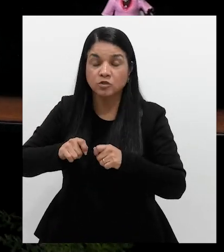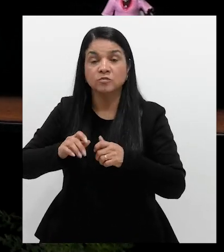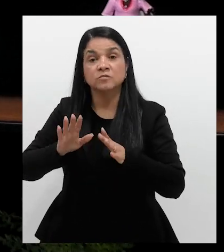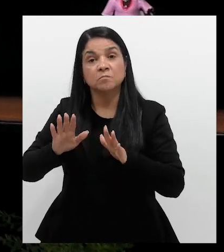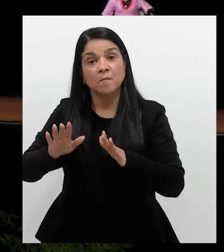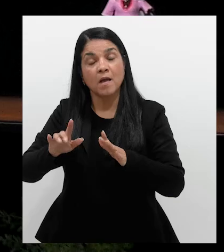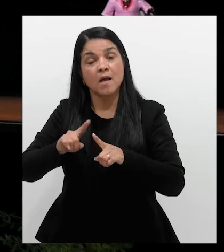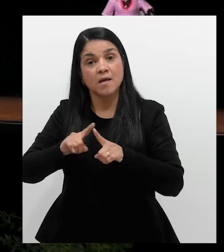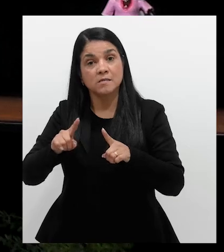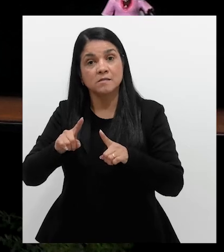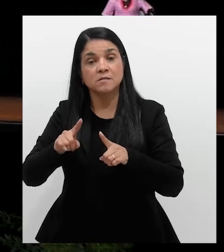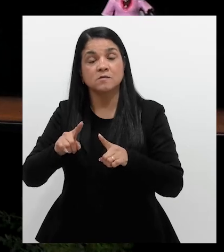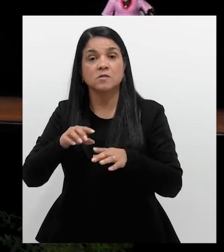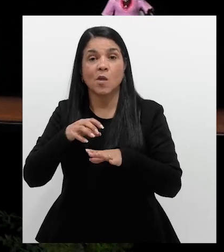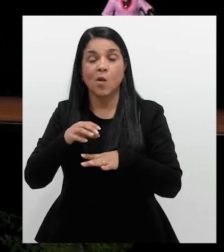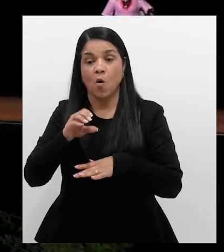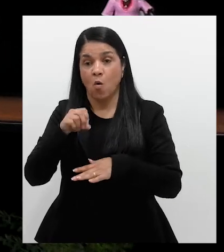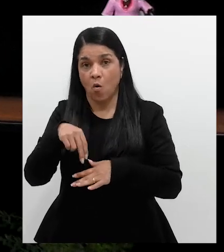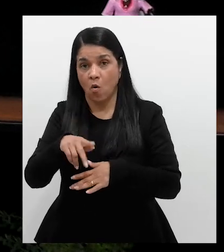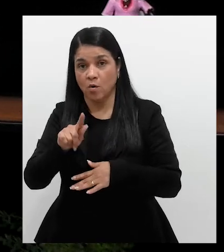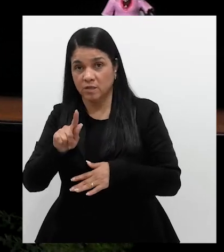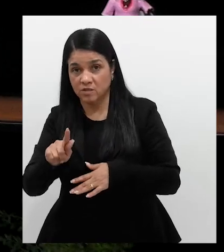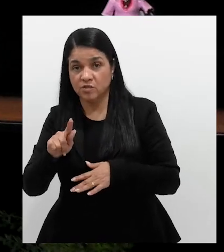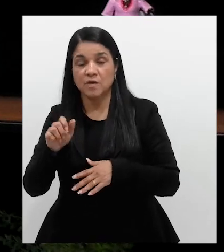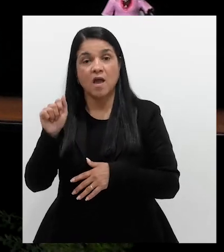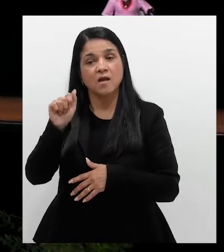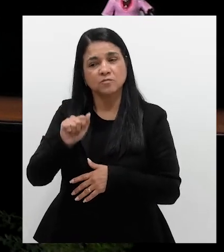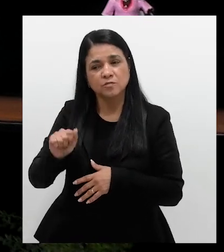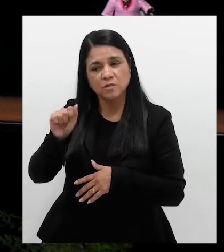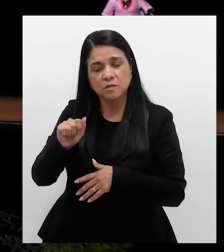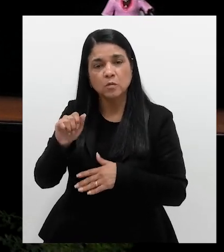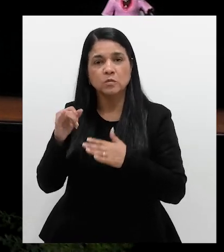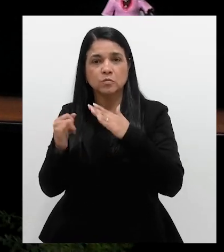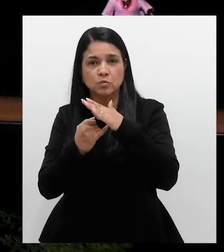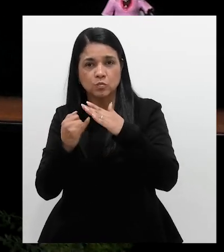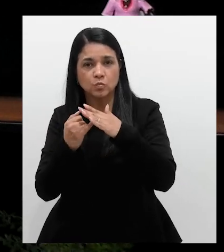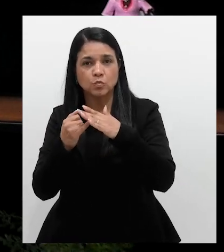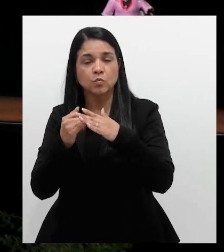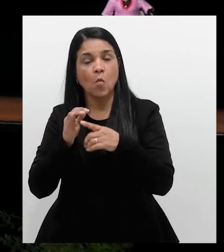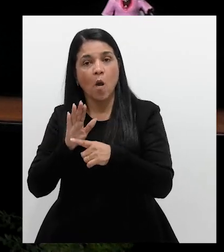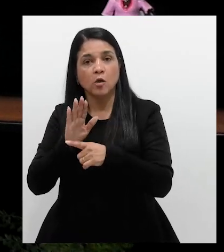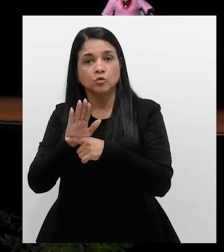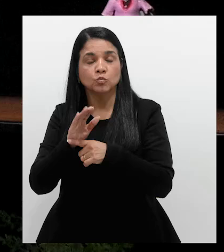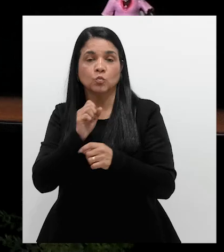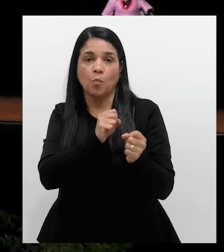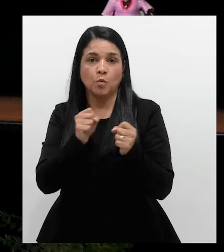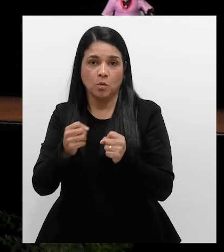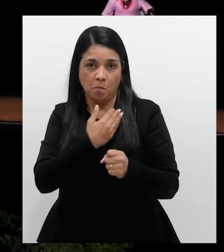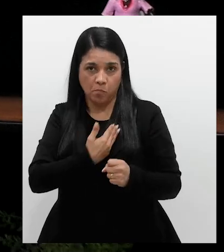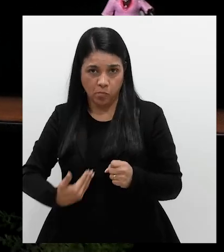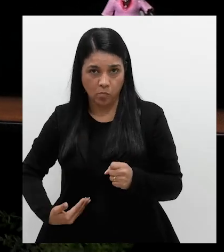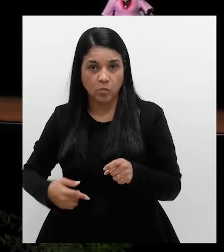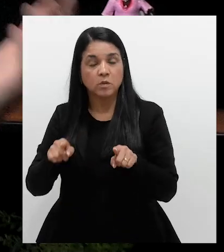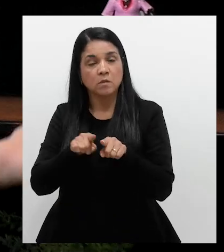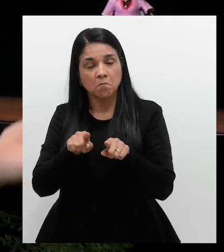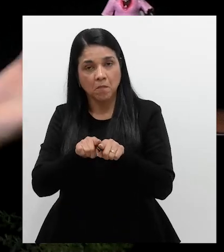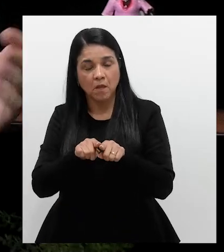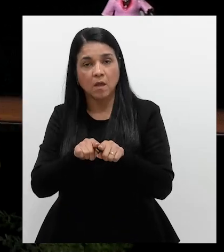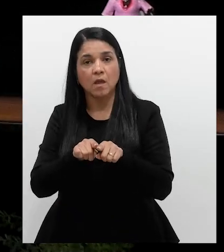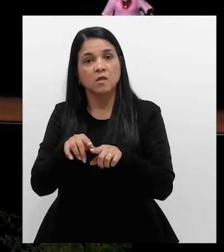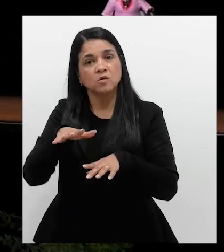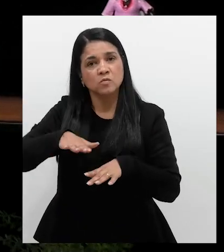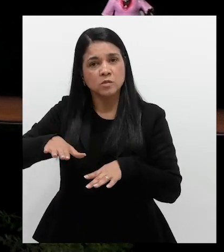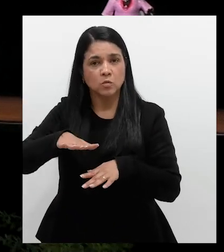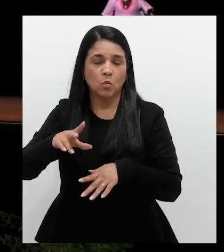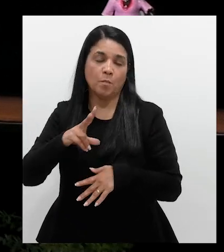do possível. Claro que principalmente ONGs, associações, institutos, né, com a ajuda do poder público e às vezes também,